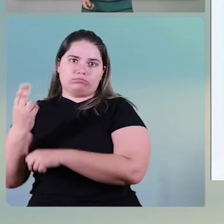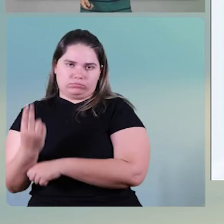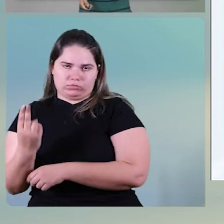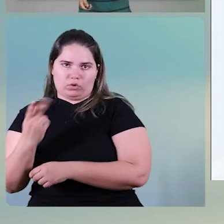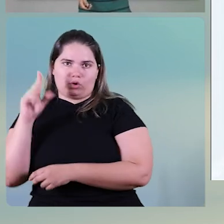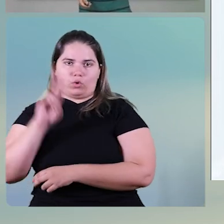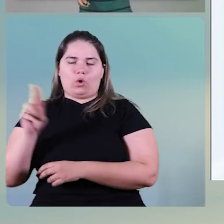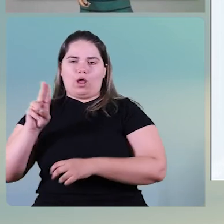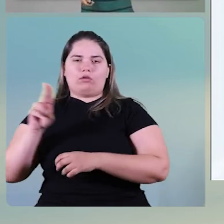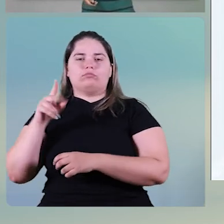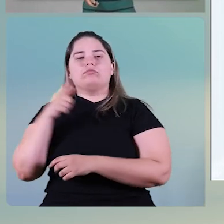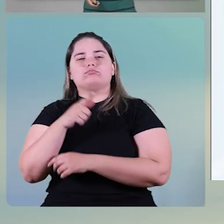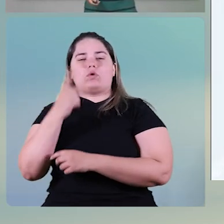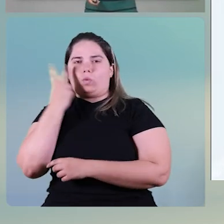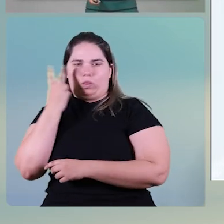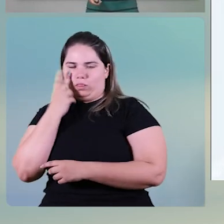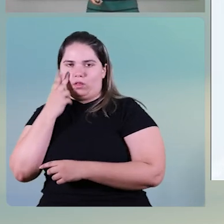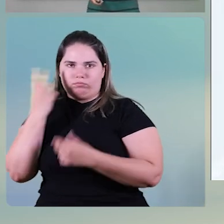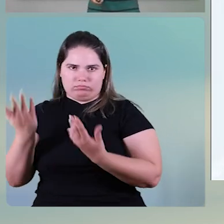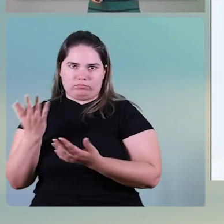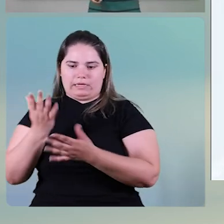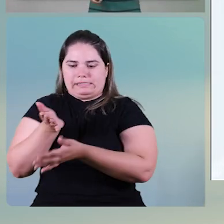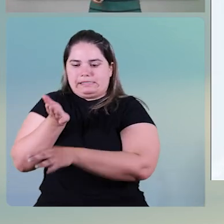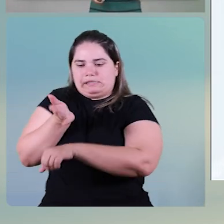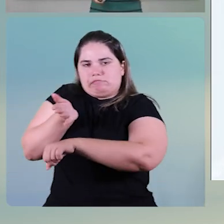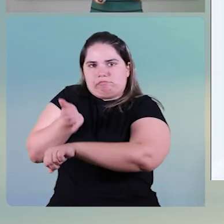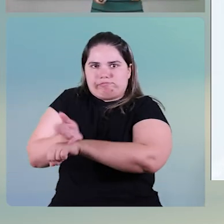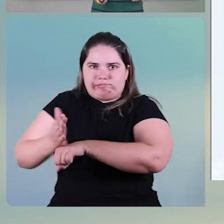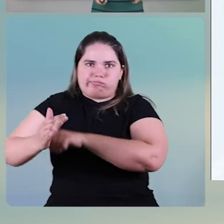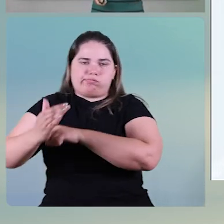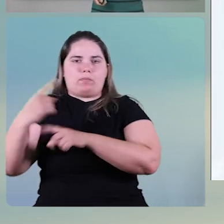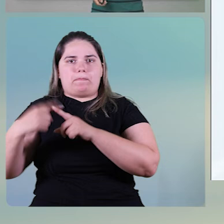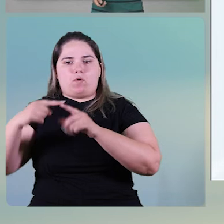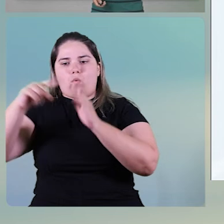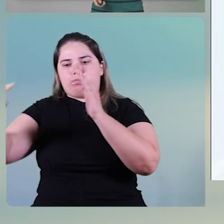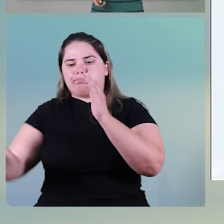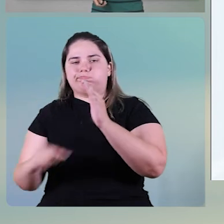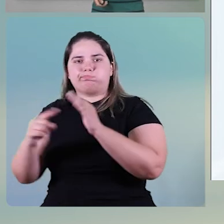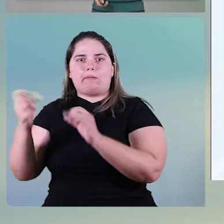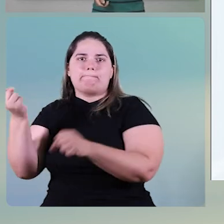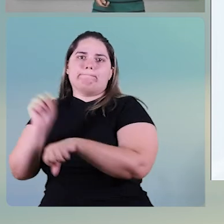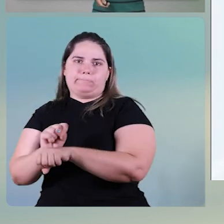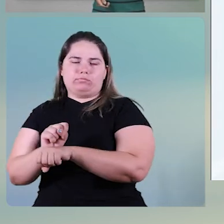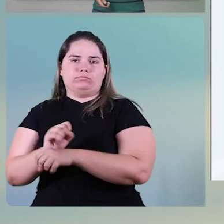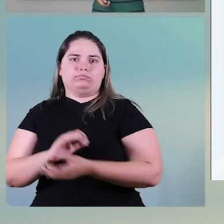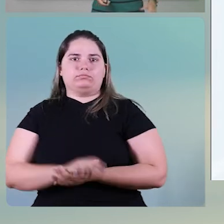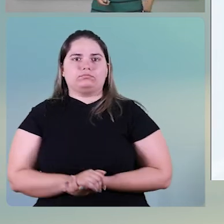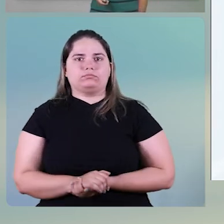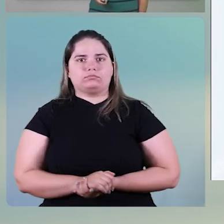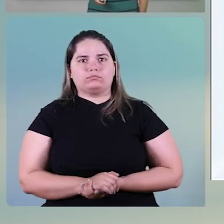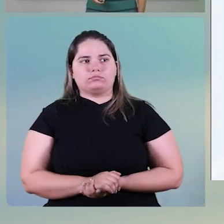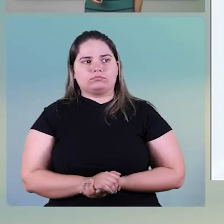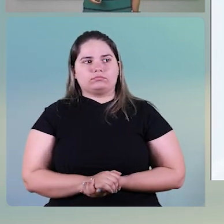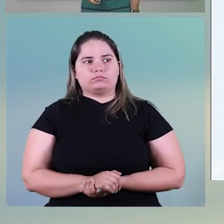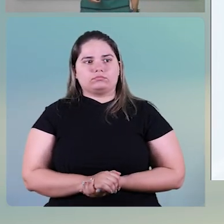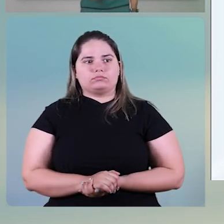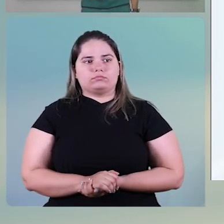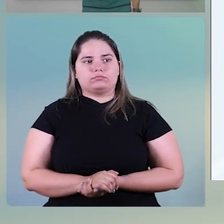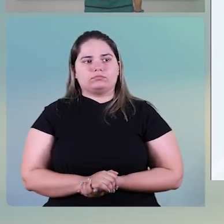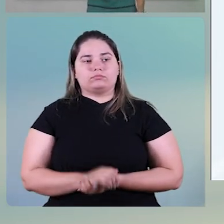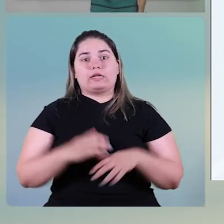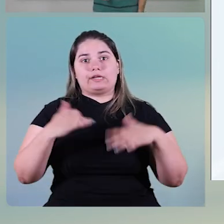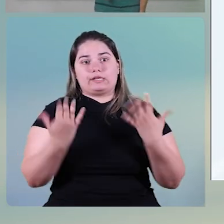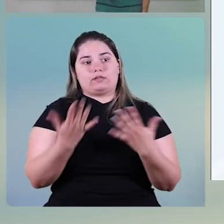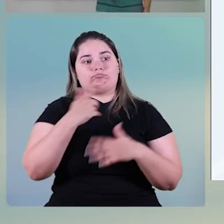comum, onde que usa o atrito cinético, né? Porque as rodas travam completamente e saem deslizando sobre o asfalto. Então